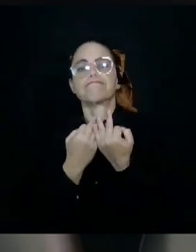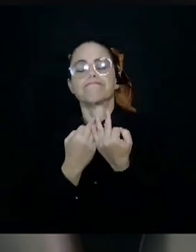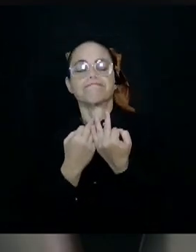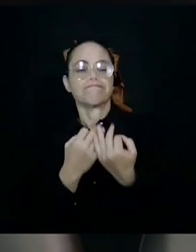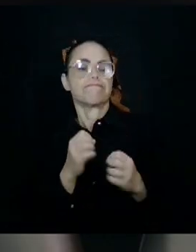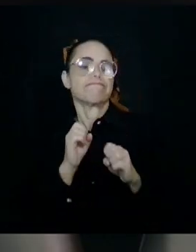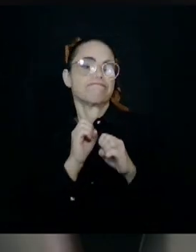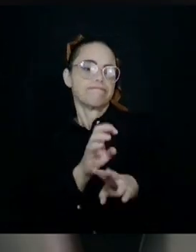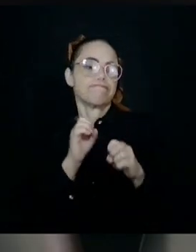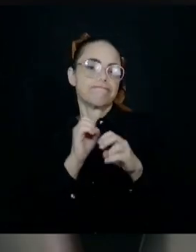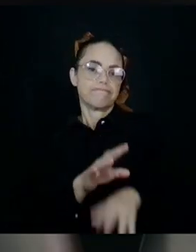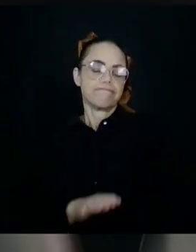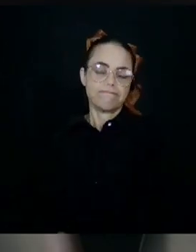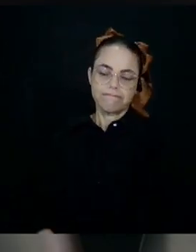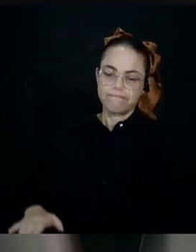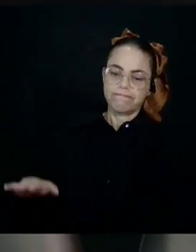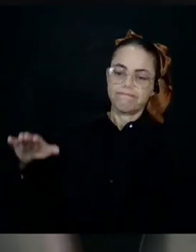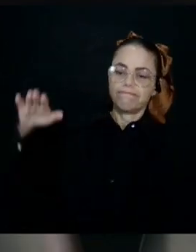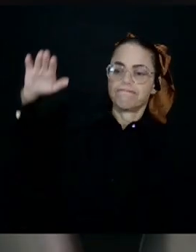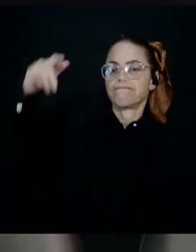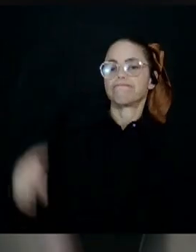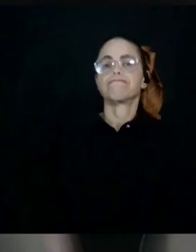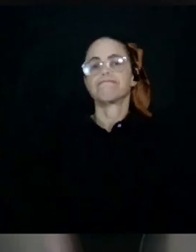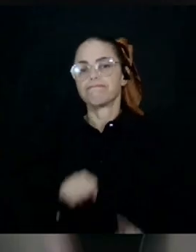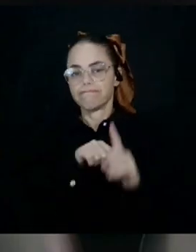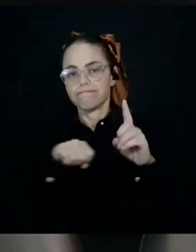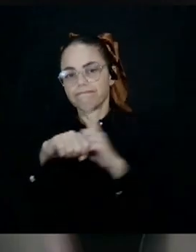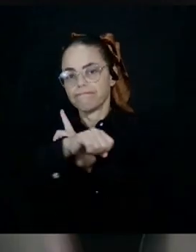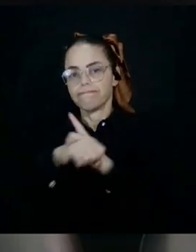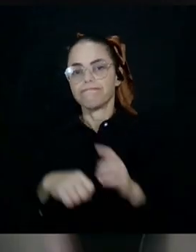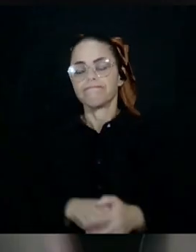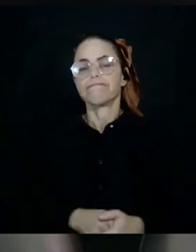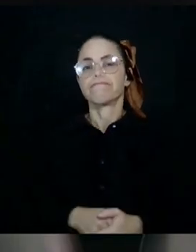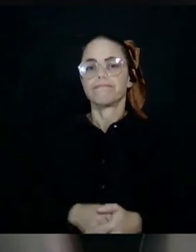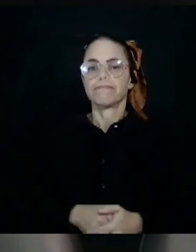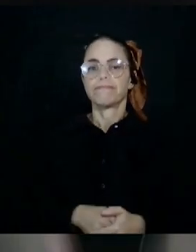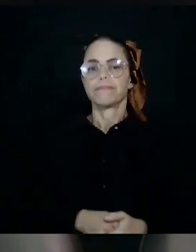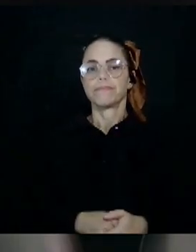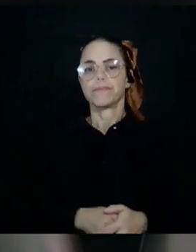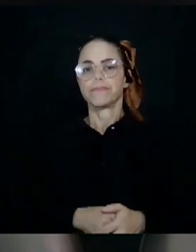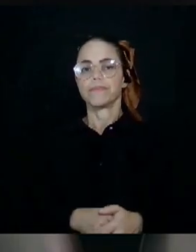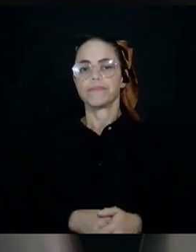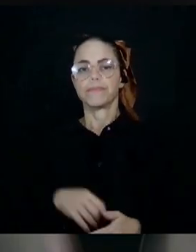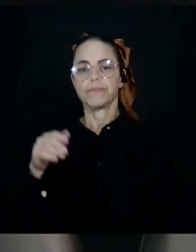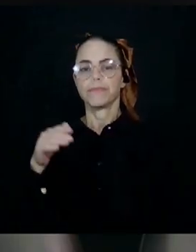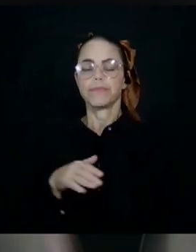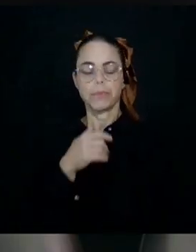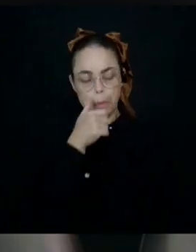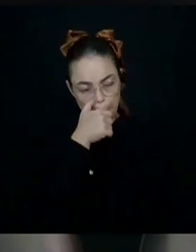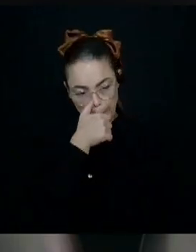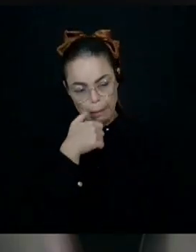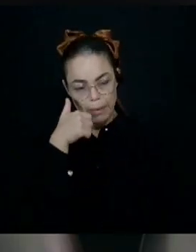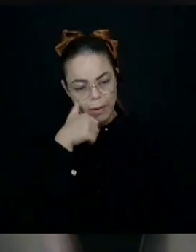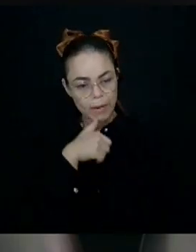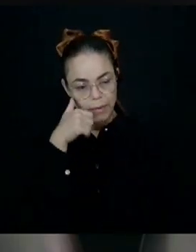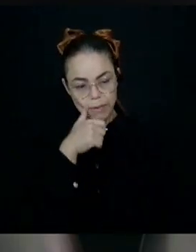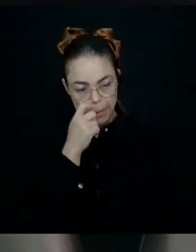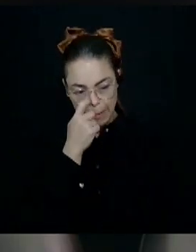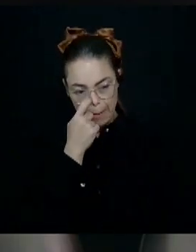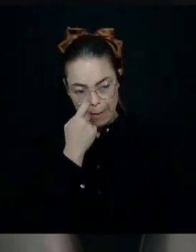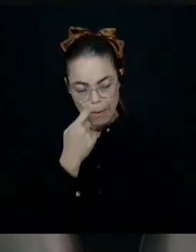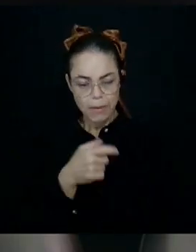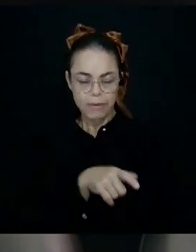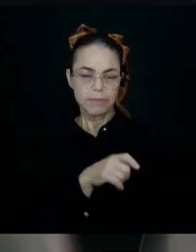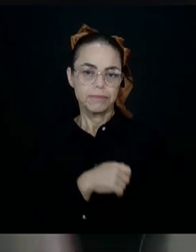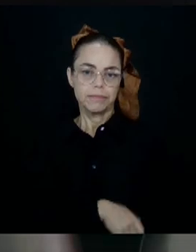mais do que, né, a sociedade, né? Então, quando a gente fala de meninas, né, quantas vezes a gente não ouve? Fecha a perna,